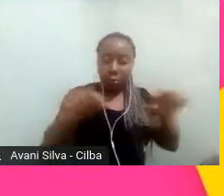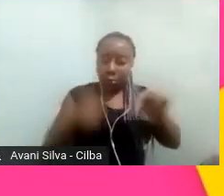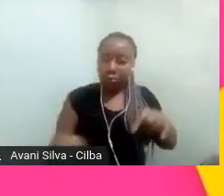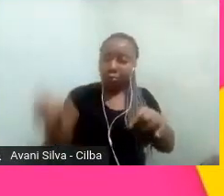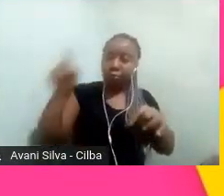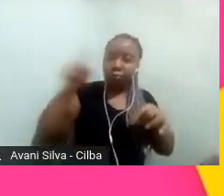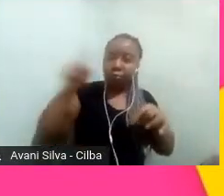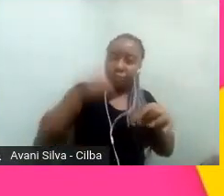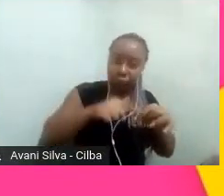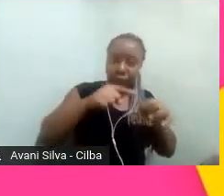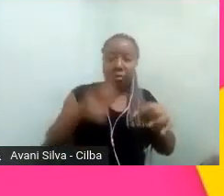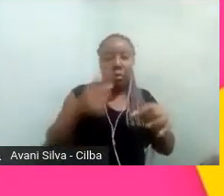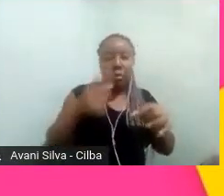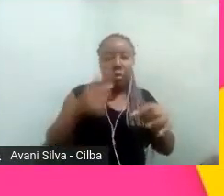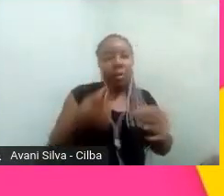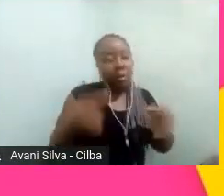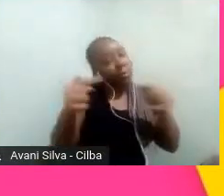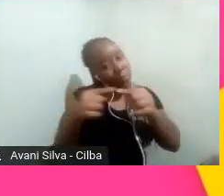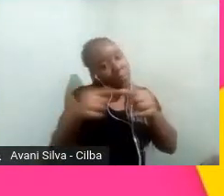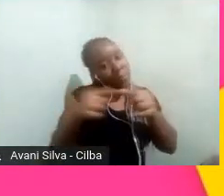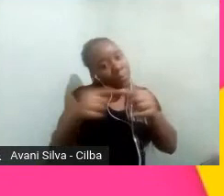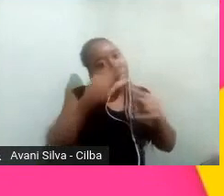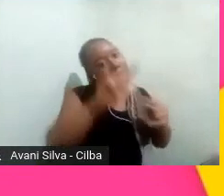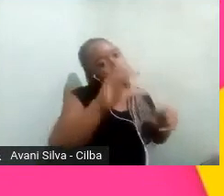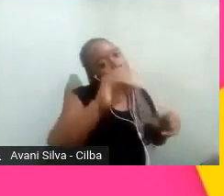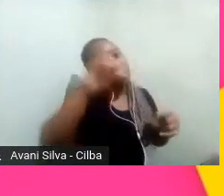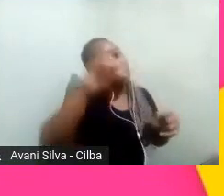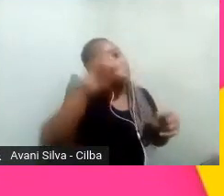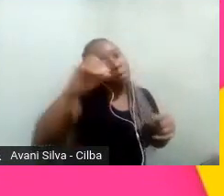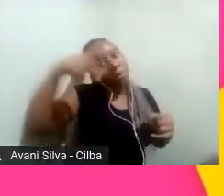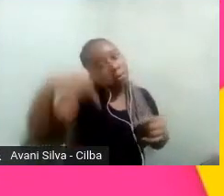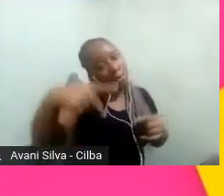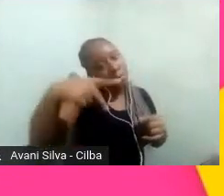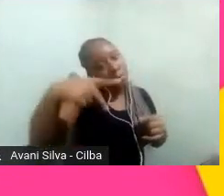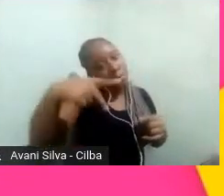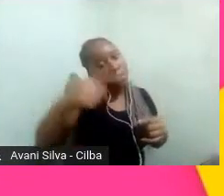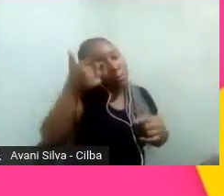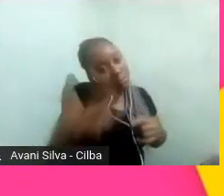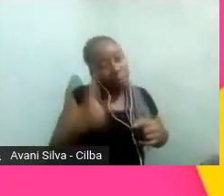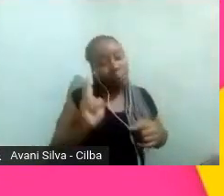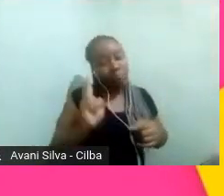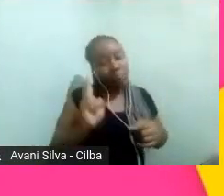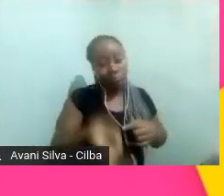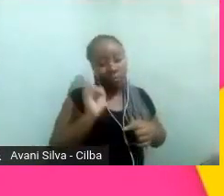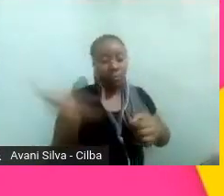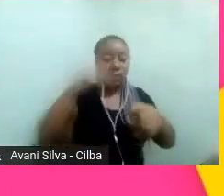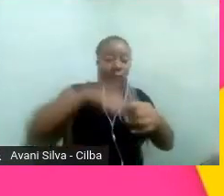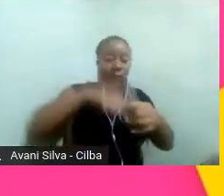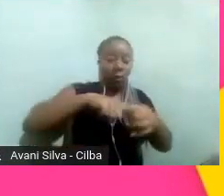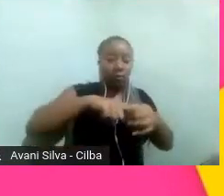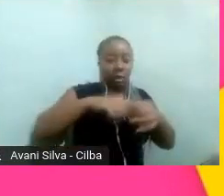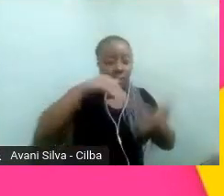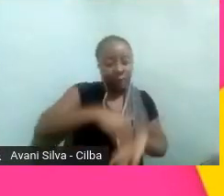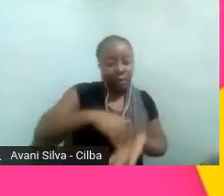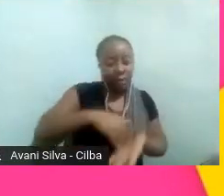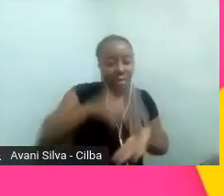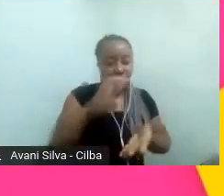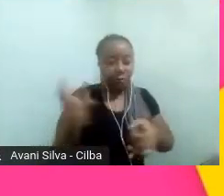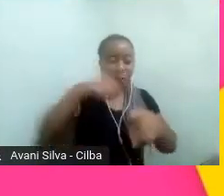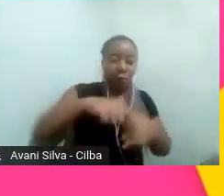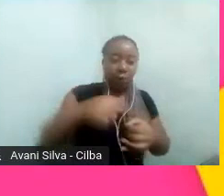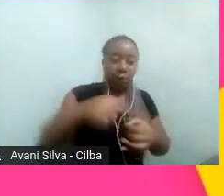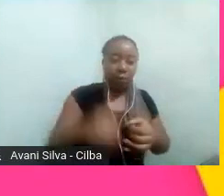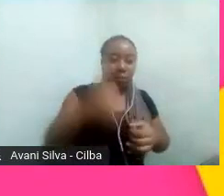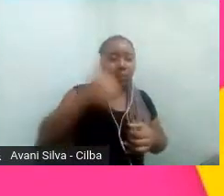chama loop. Ele vai fazer isso continuamente, ok? Só que o que eu quero que